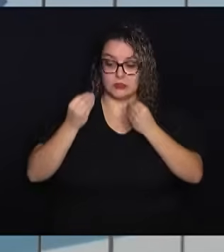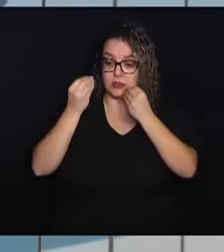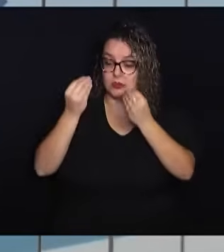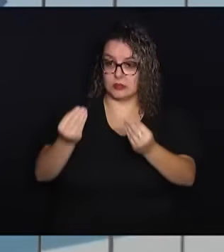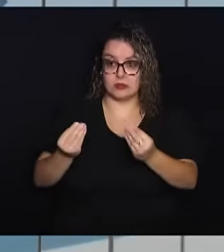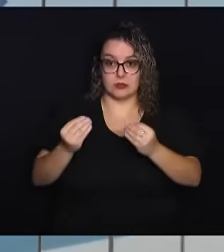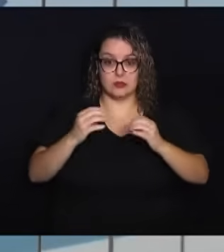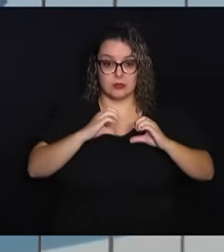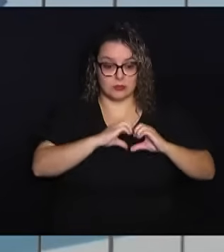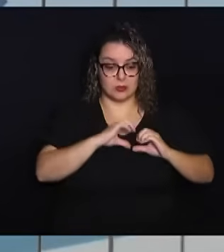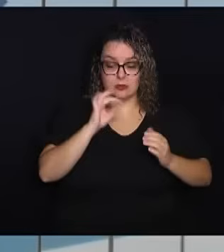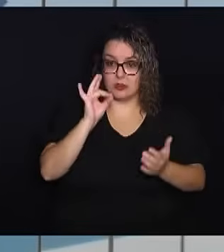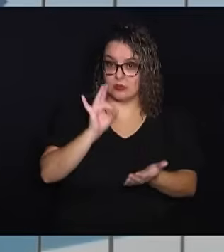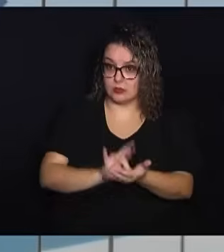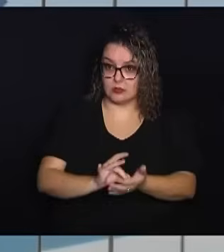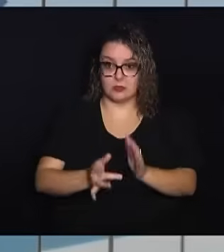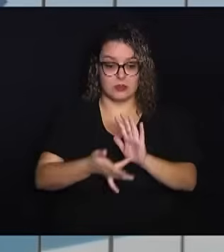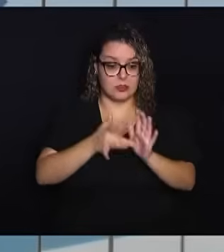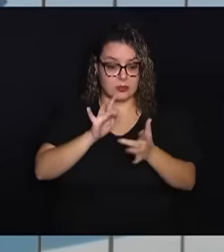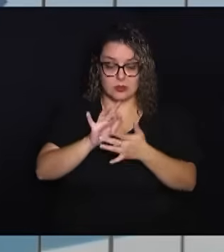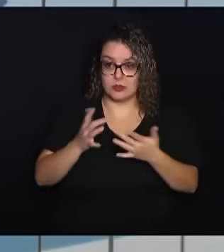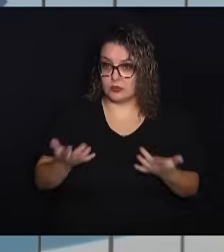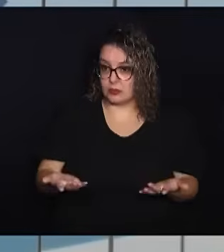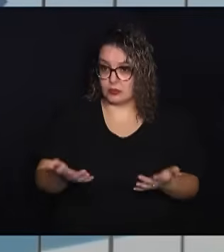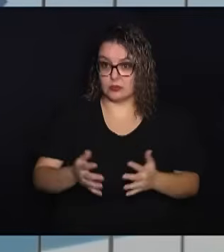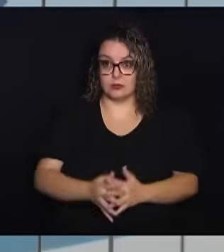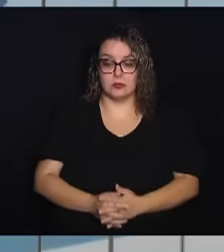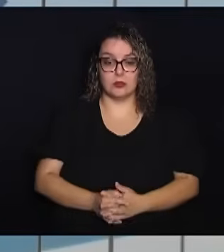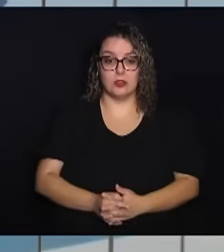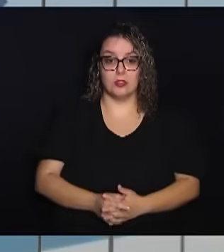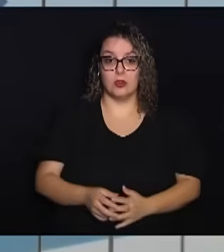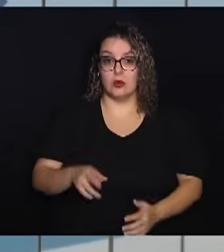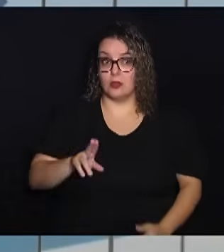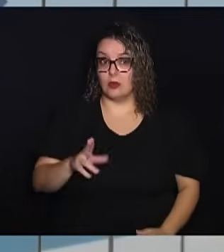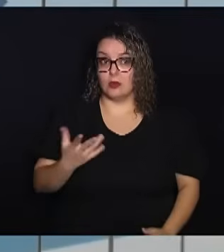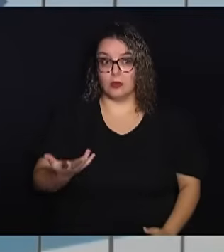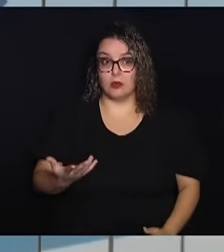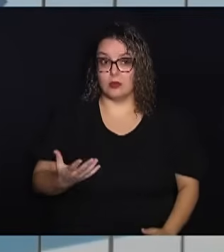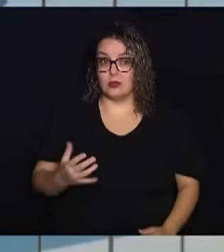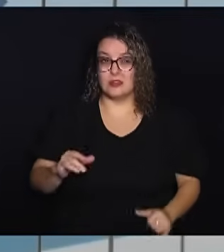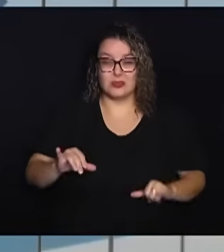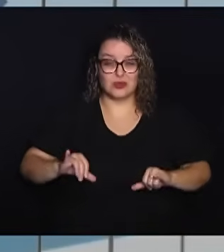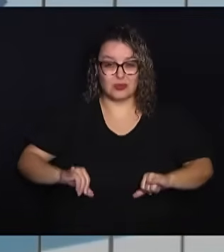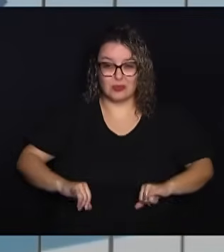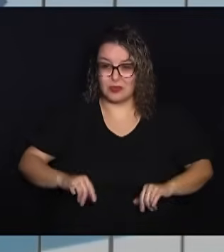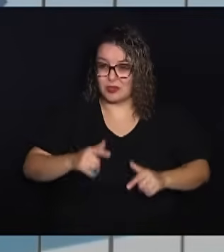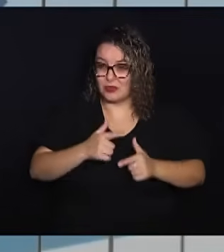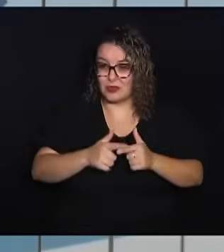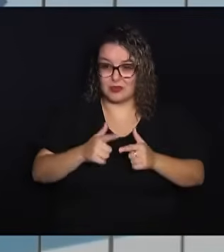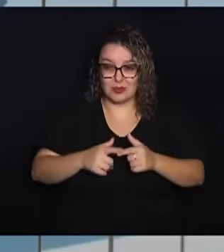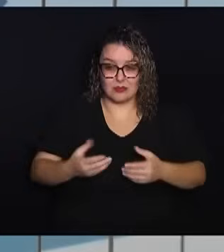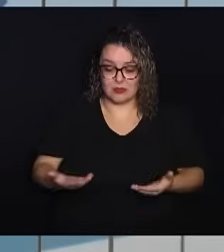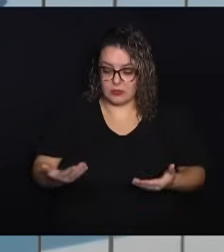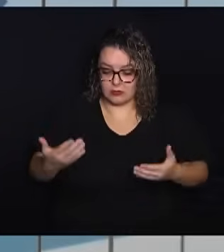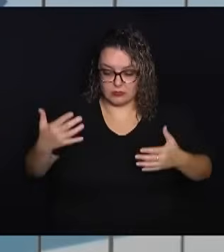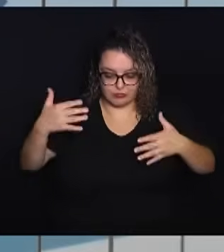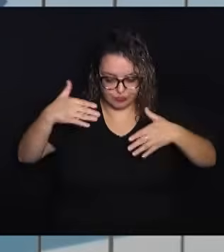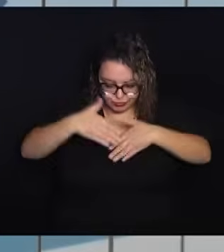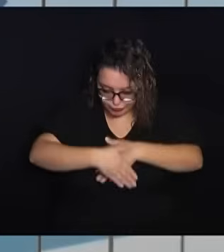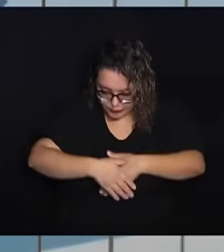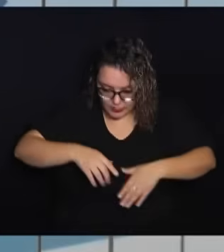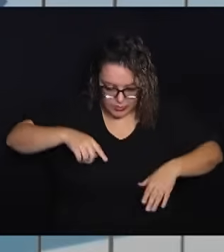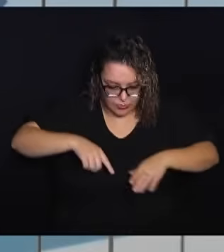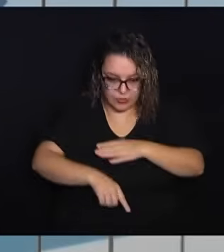seu coração mesmo ali para Jesus, ou você se entrega a essa dor e, você pira,